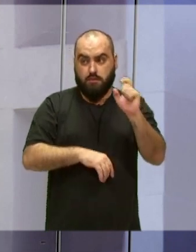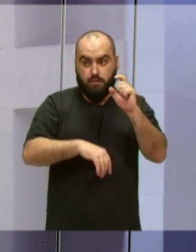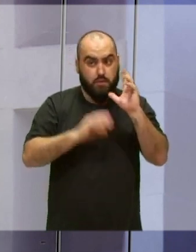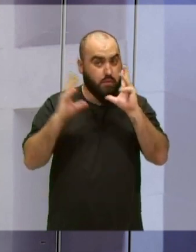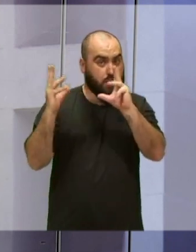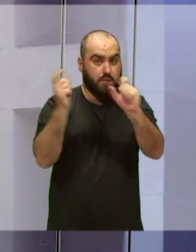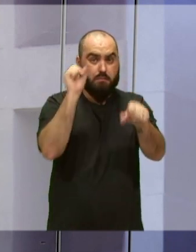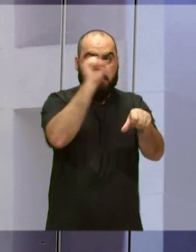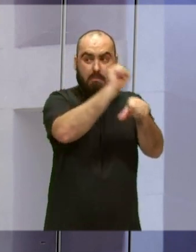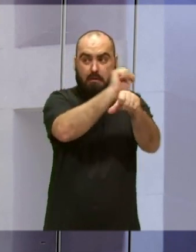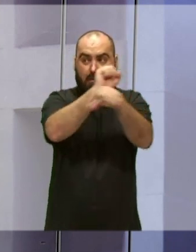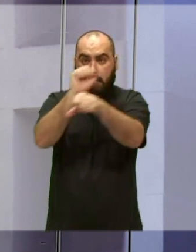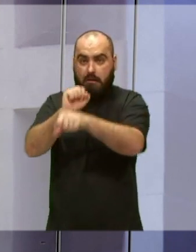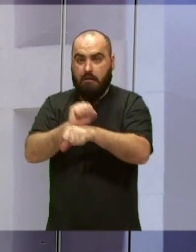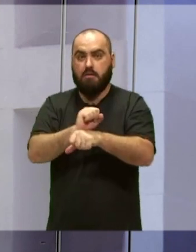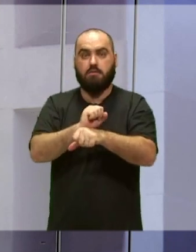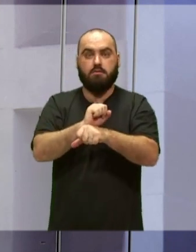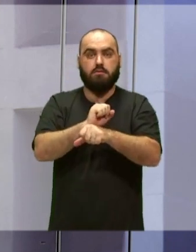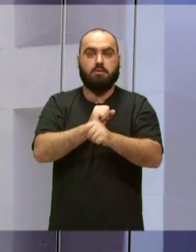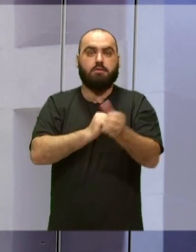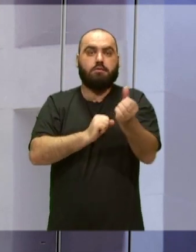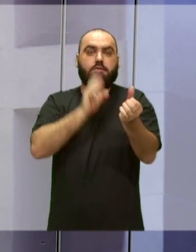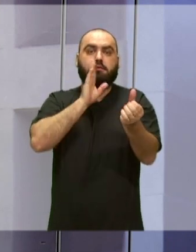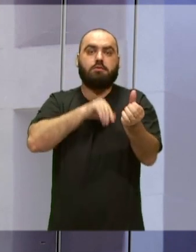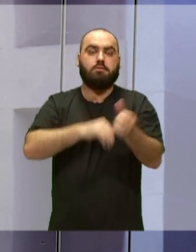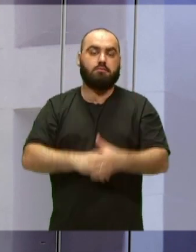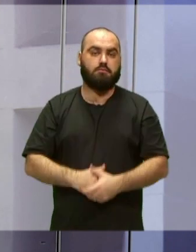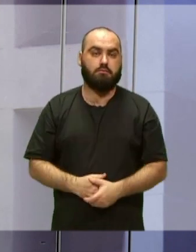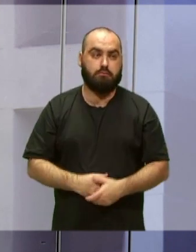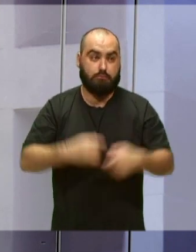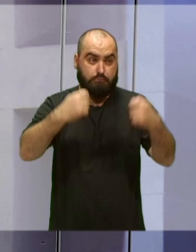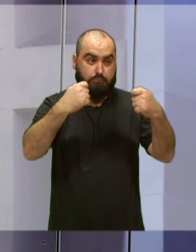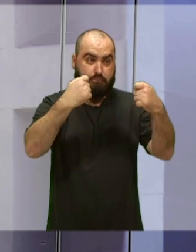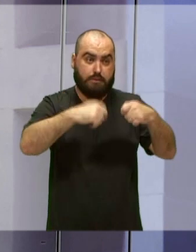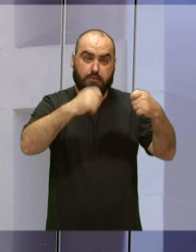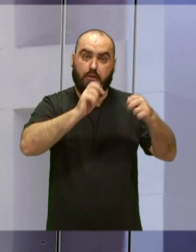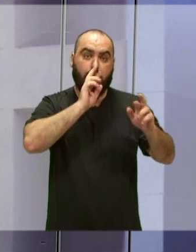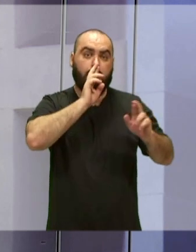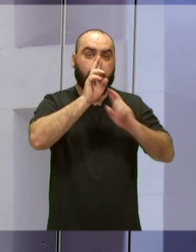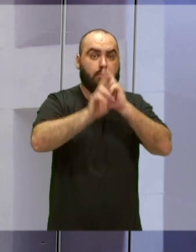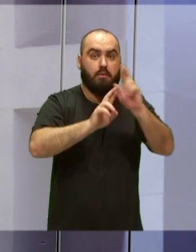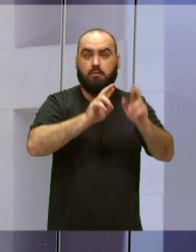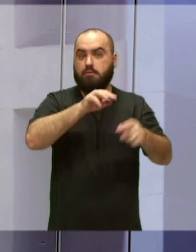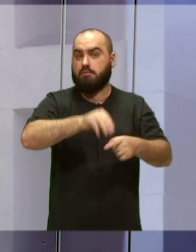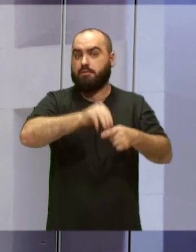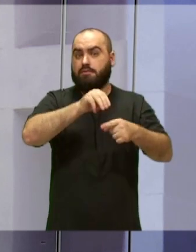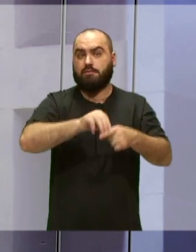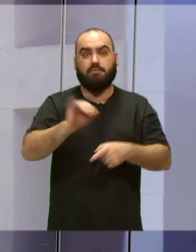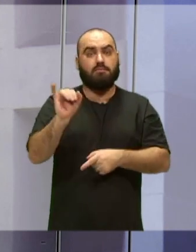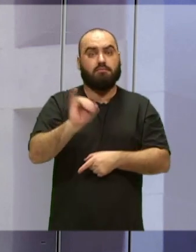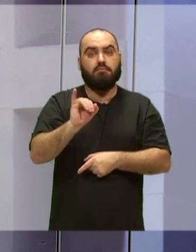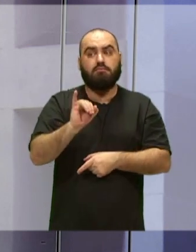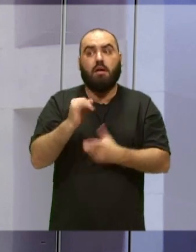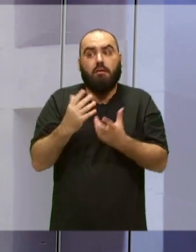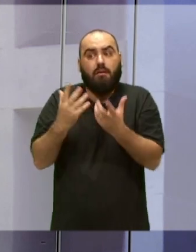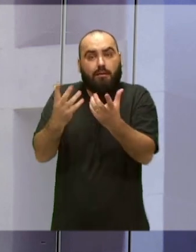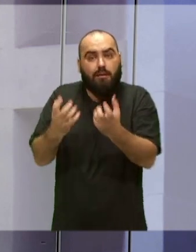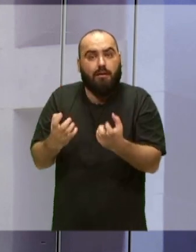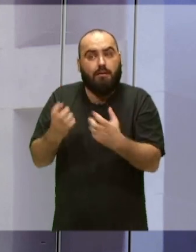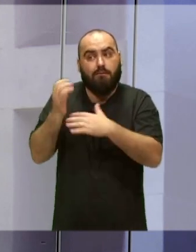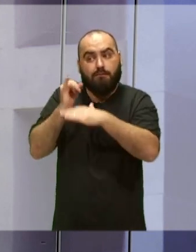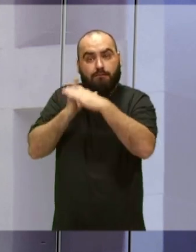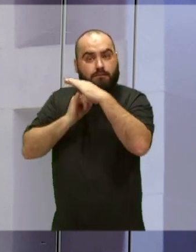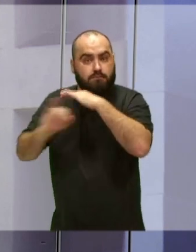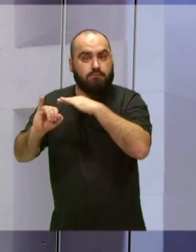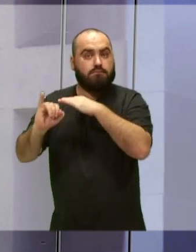que trazer soluções para nosso município nós queremos que os investidores ah os grandes investidores do do